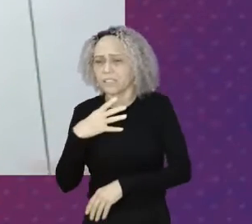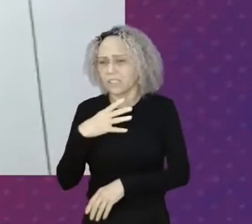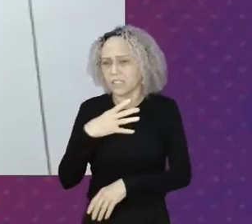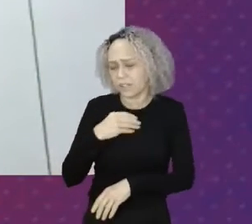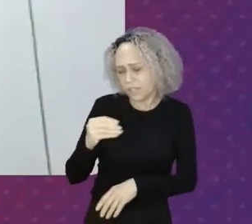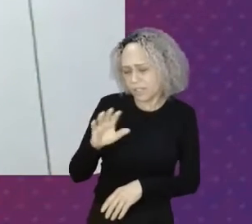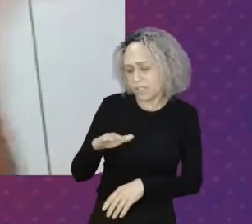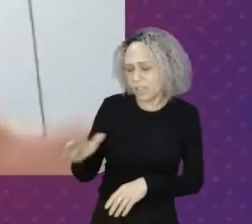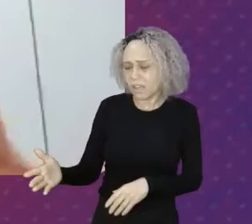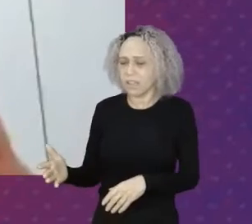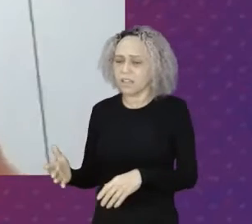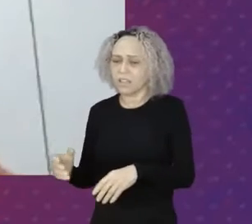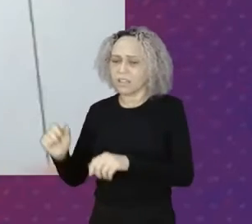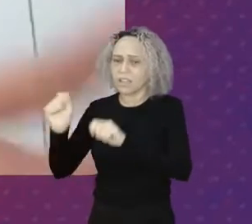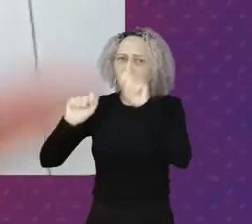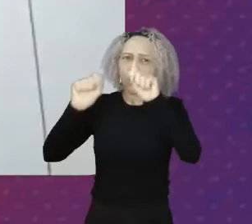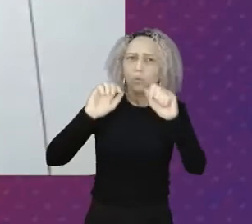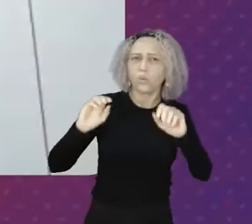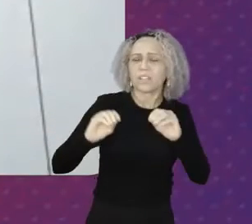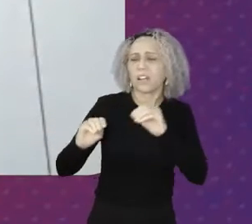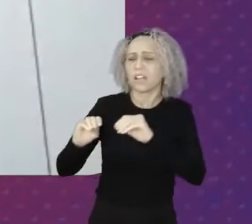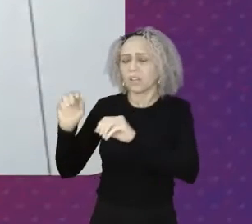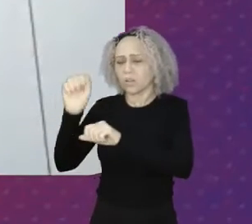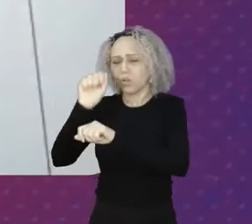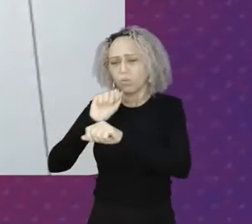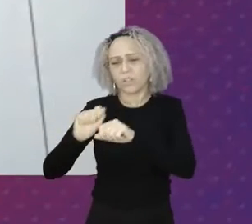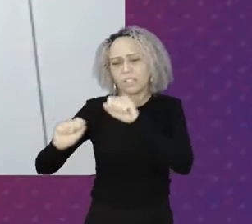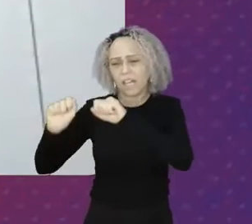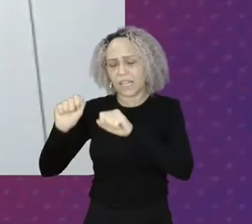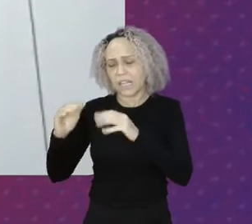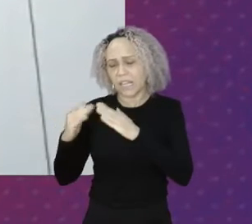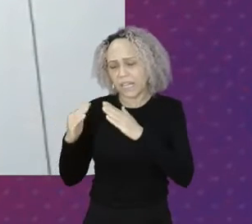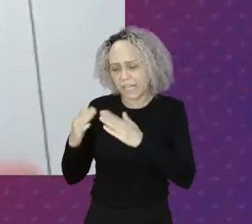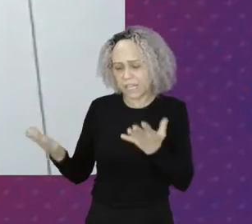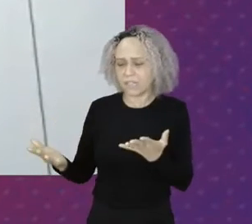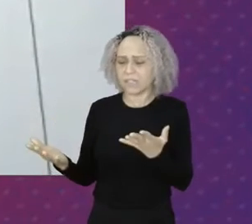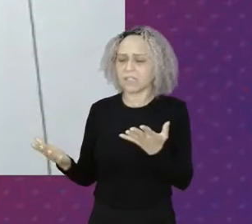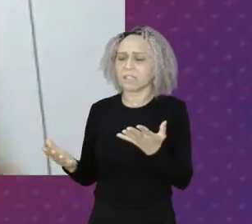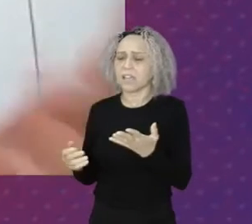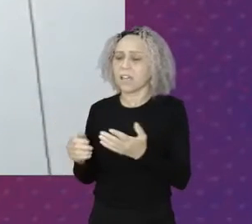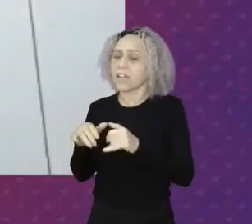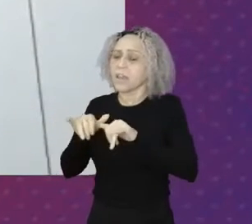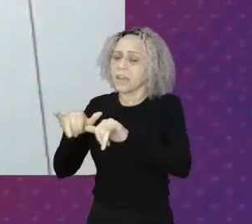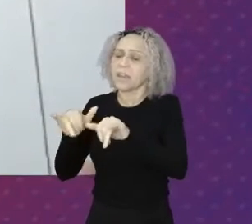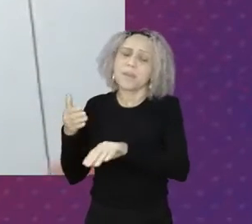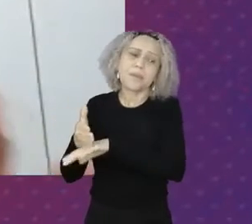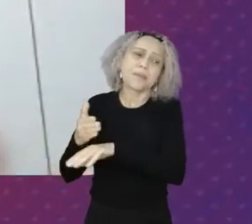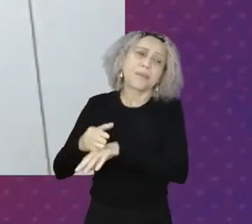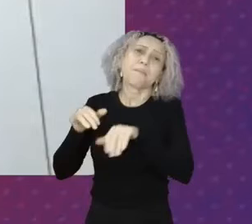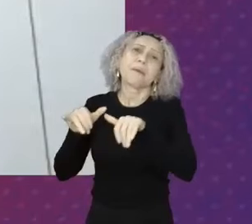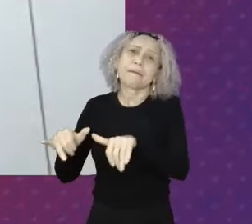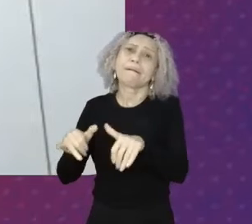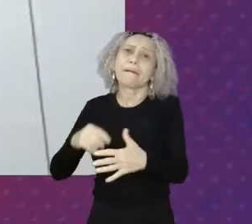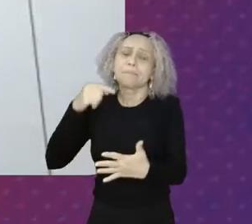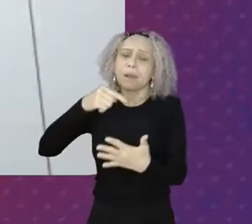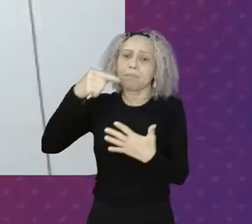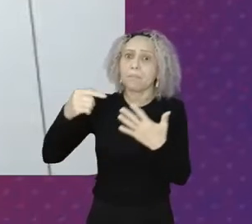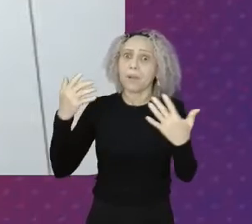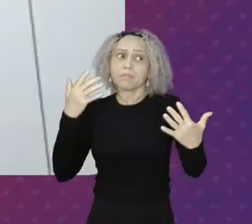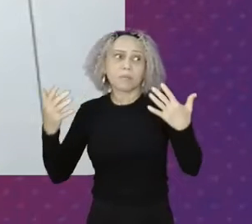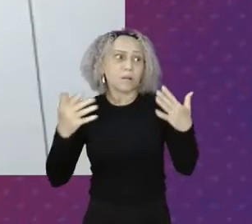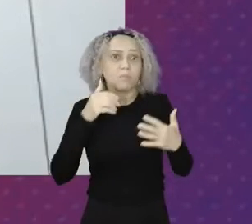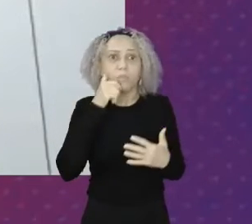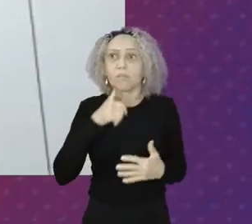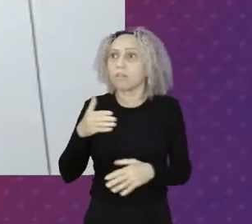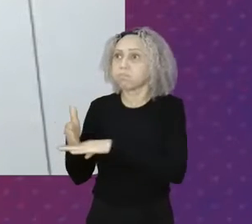do mês. Então, há uma sobrecarga muito grande para as mulheres que estão no exercício político. E o que a gente quer é que